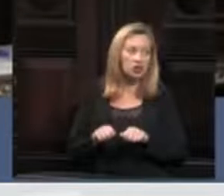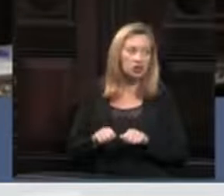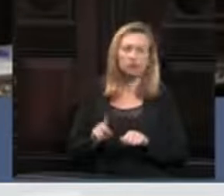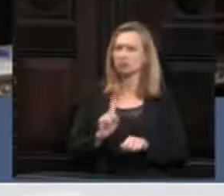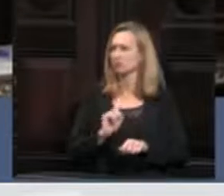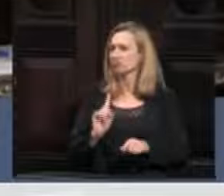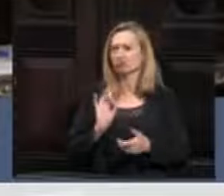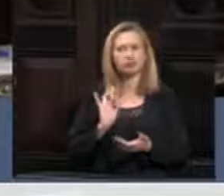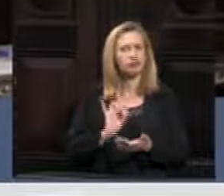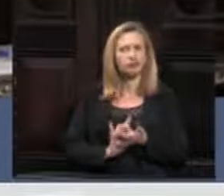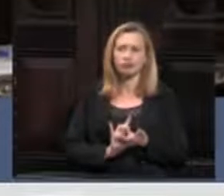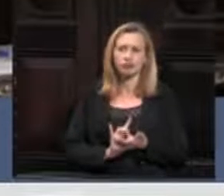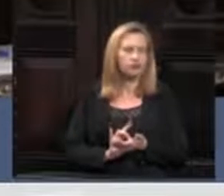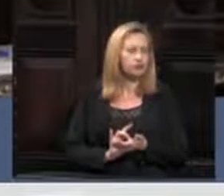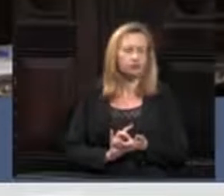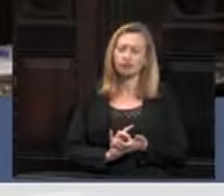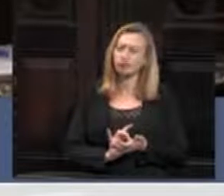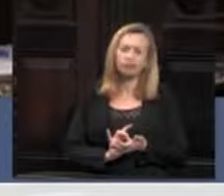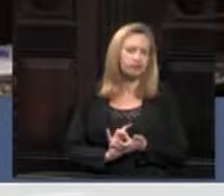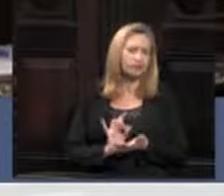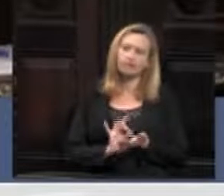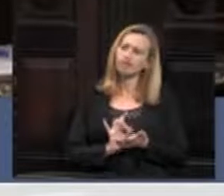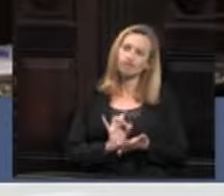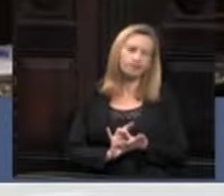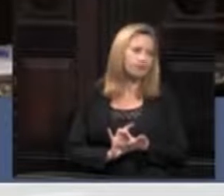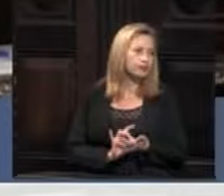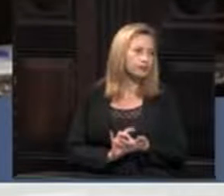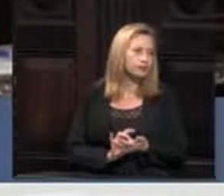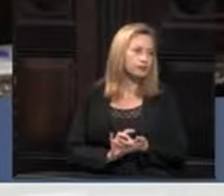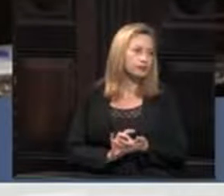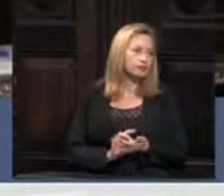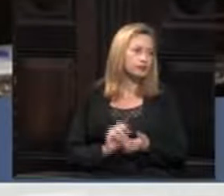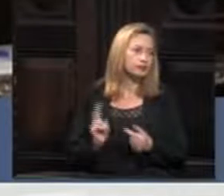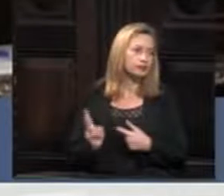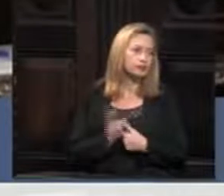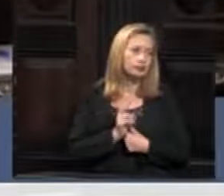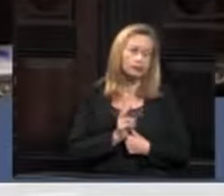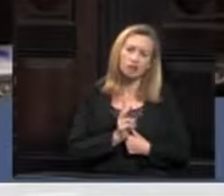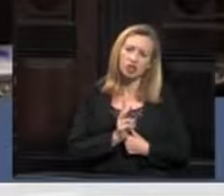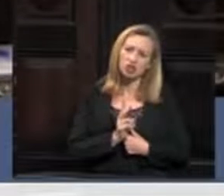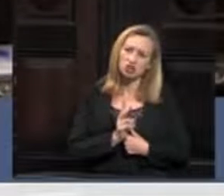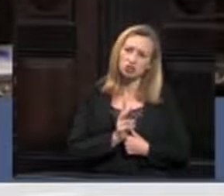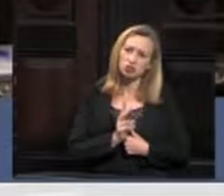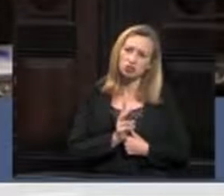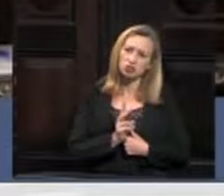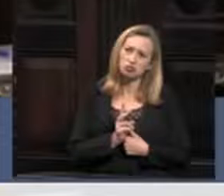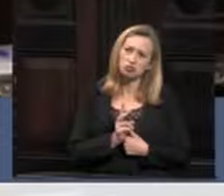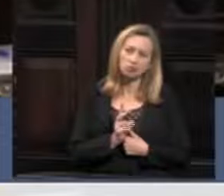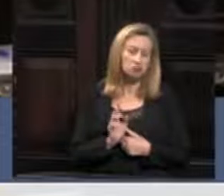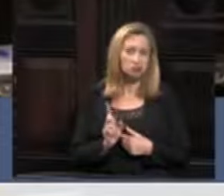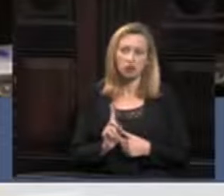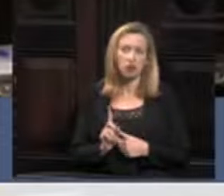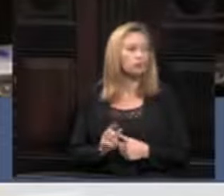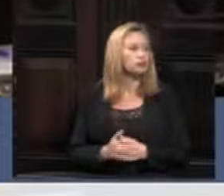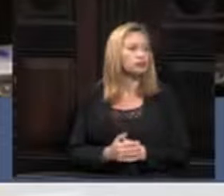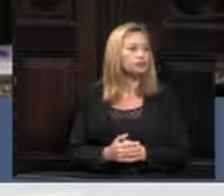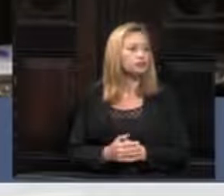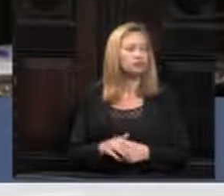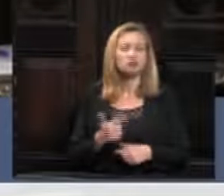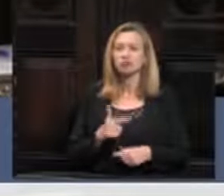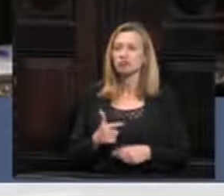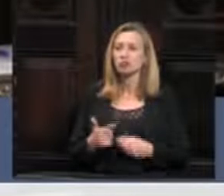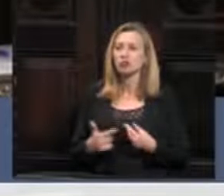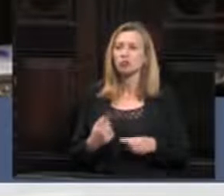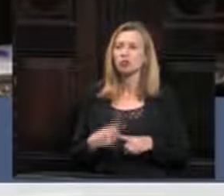verdade. Não é verdade por quê? Porque o empréstimo pode ser honrado, será pago, não há por